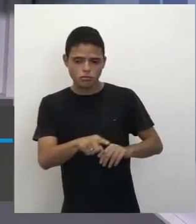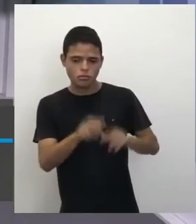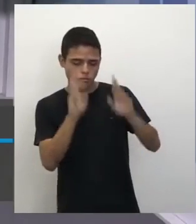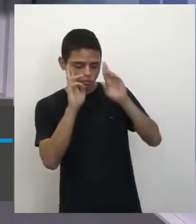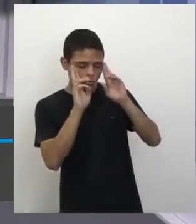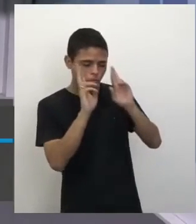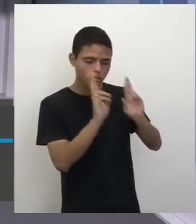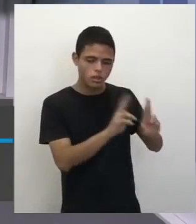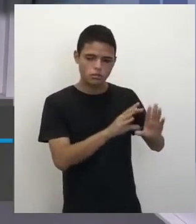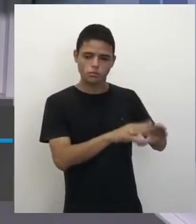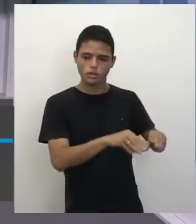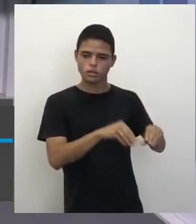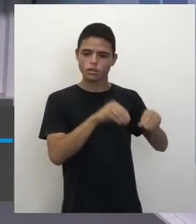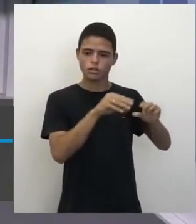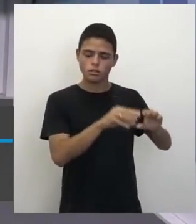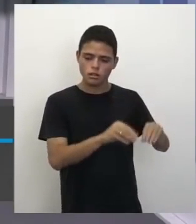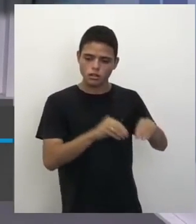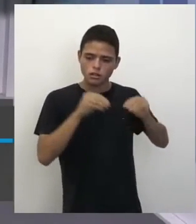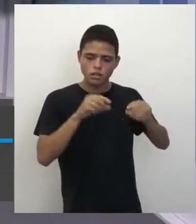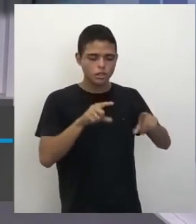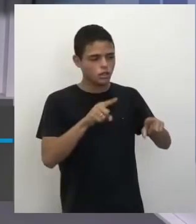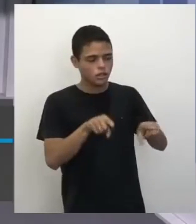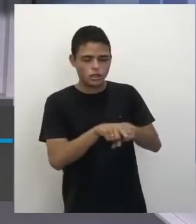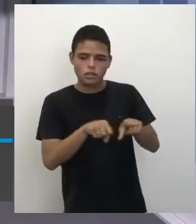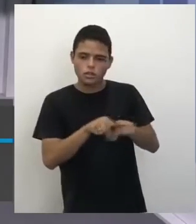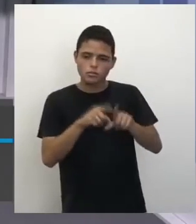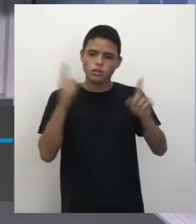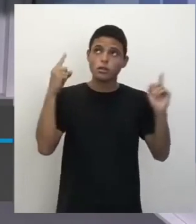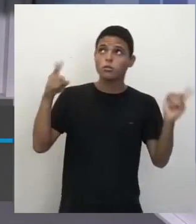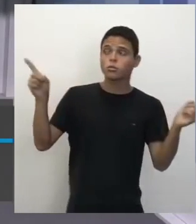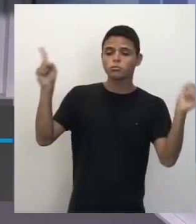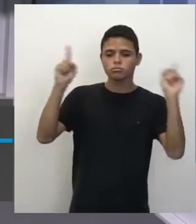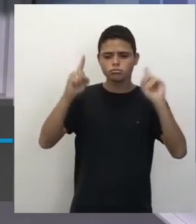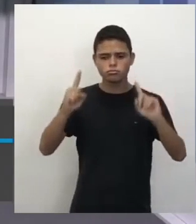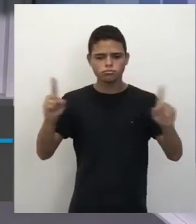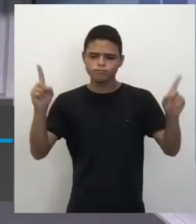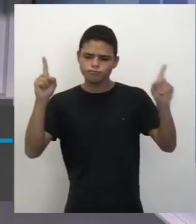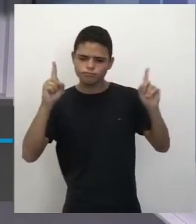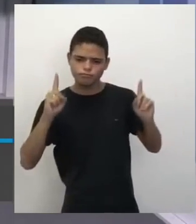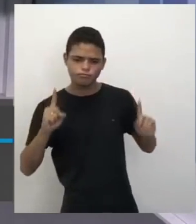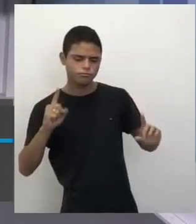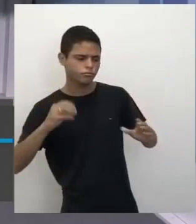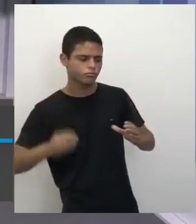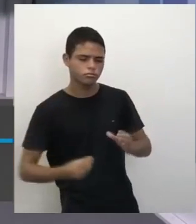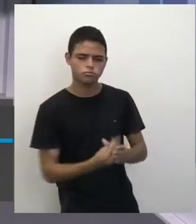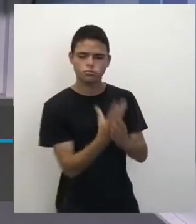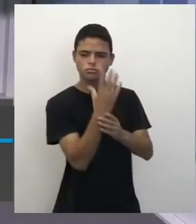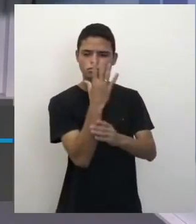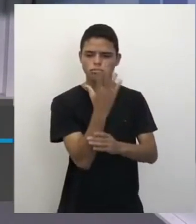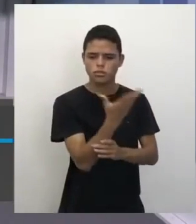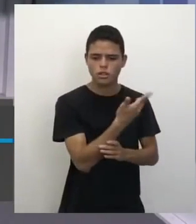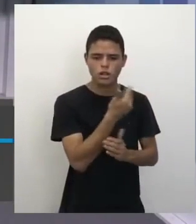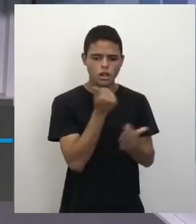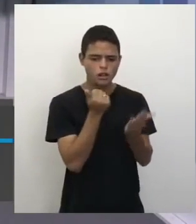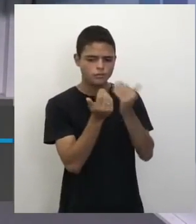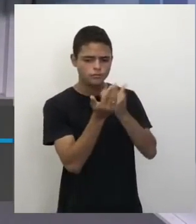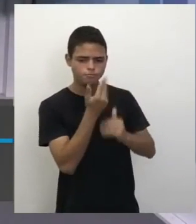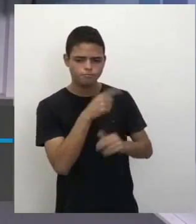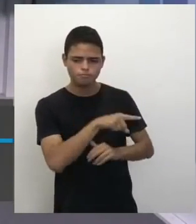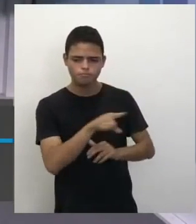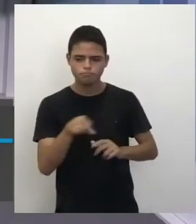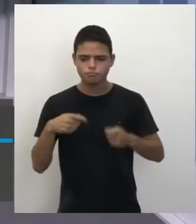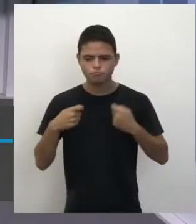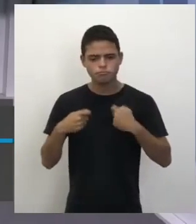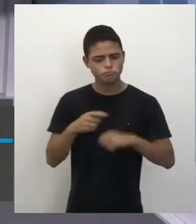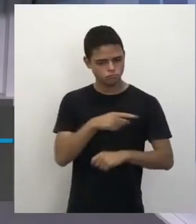e respeitavam o clima para assim a terra dar o alimento que eles precisavam. Não era isso, prof?